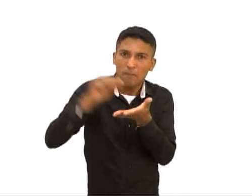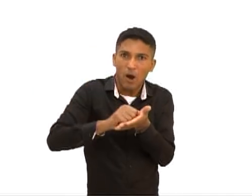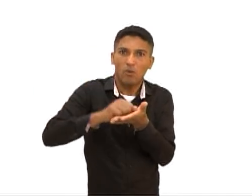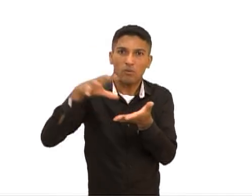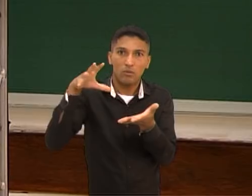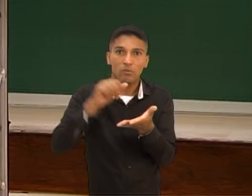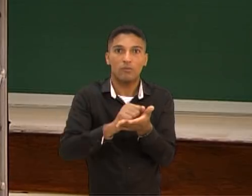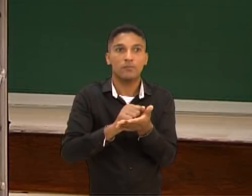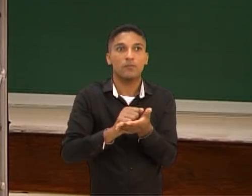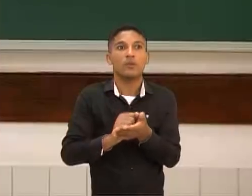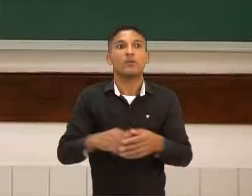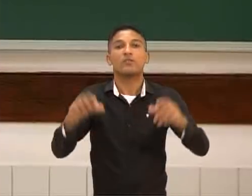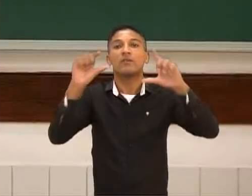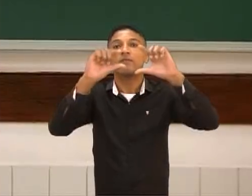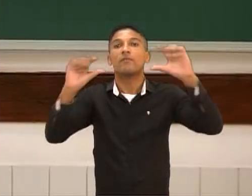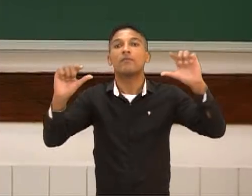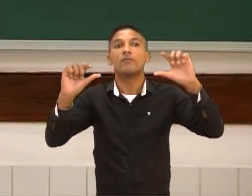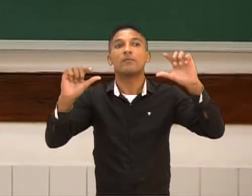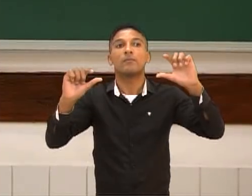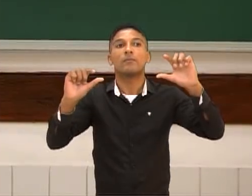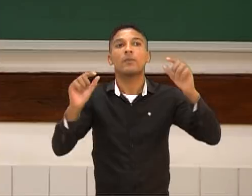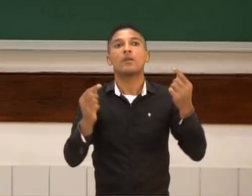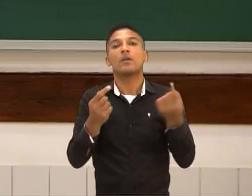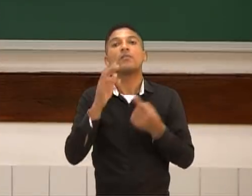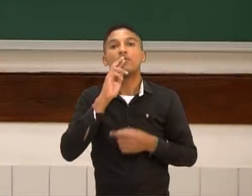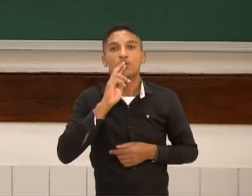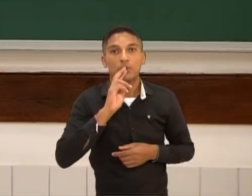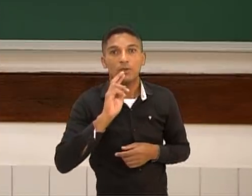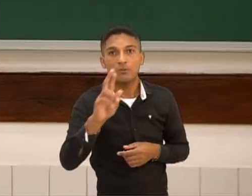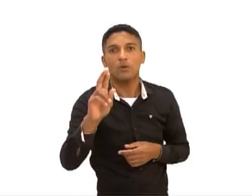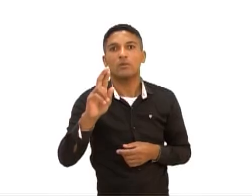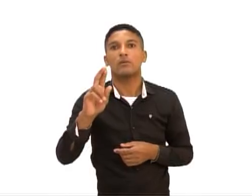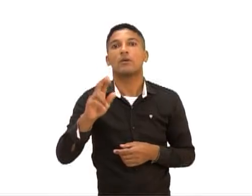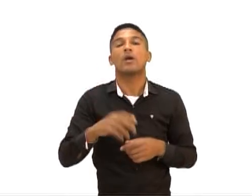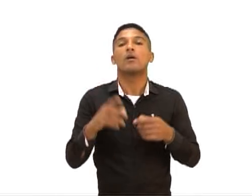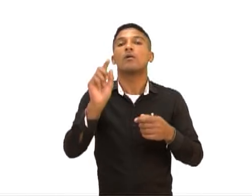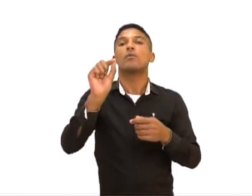de estabelecer nesse enunciado? Tentem responder essa questão.